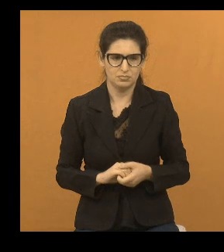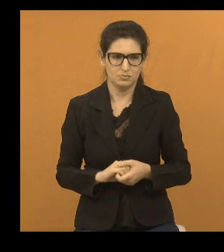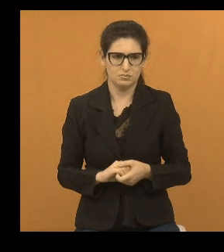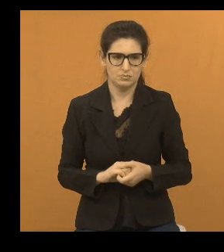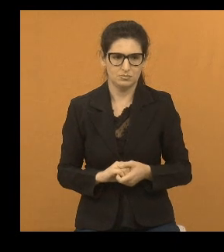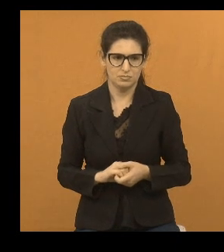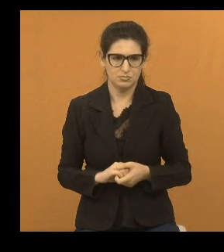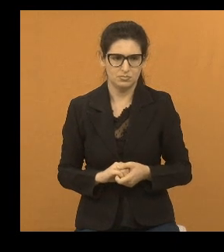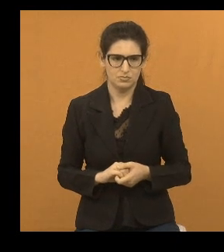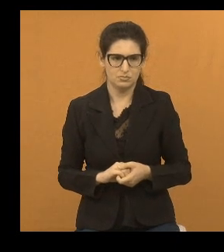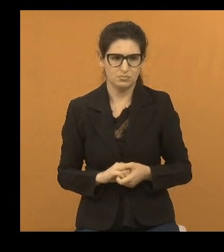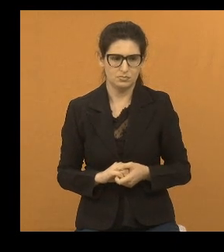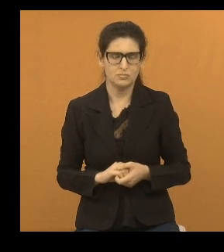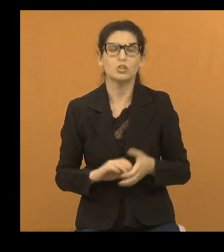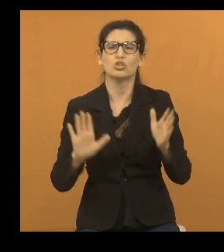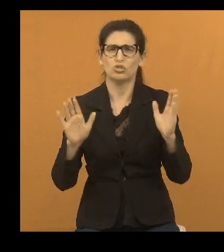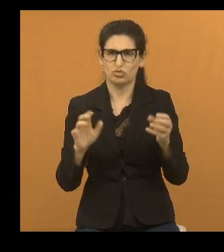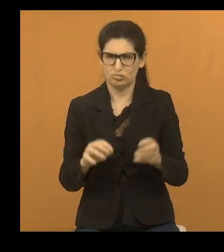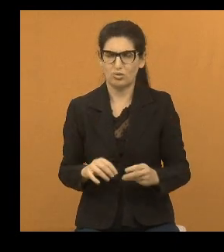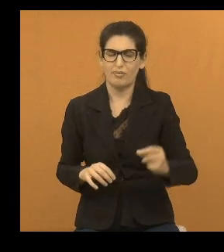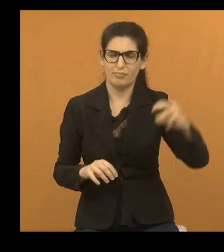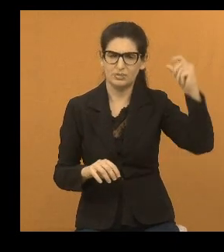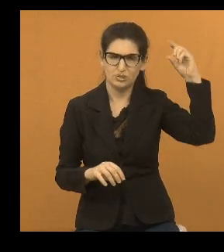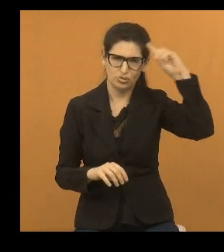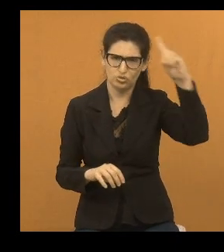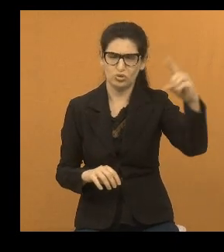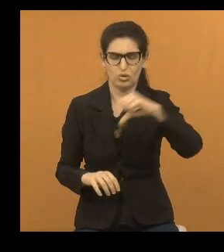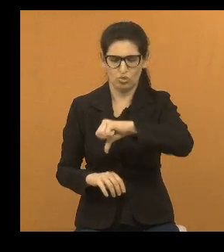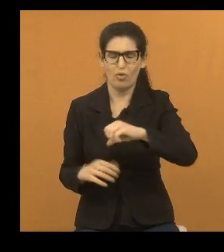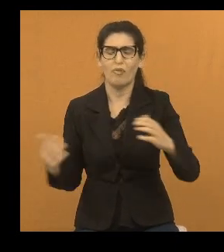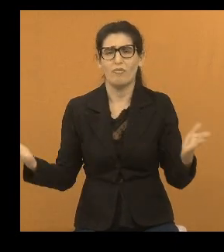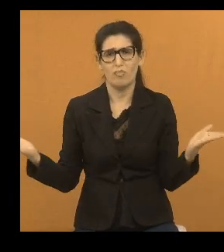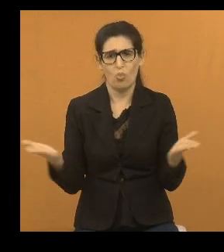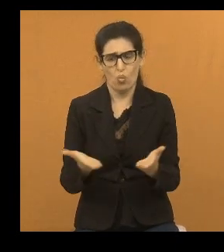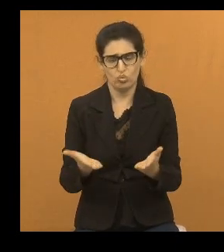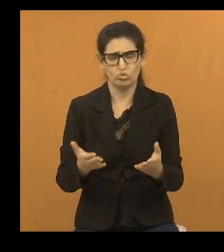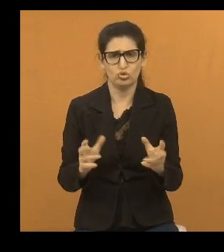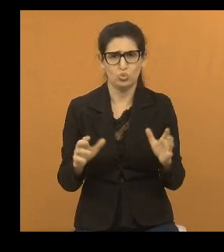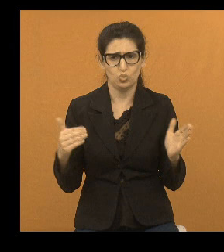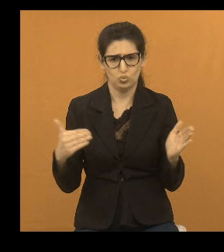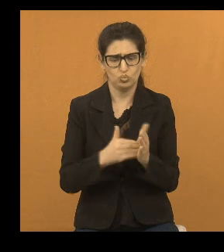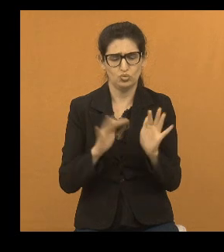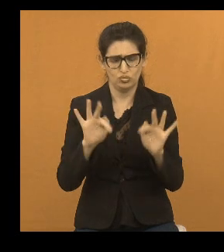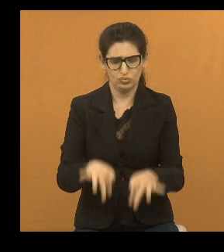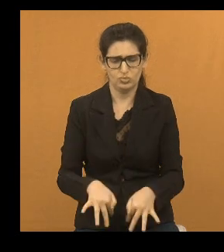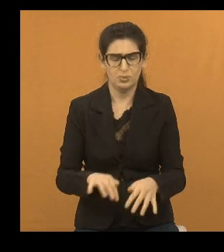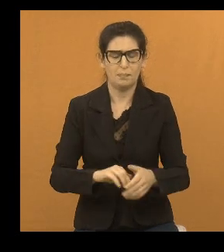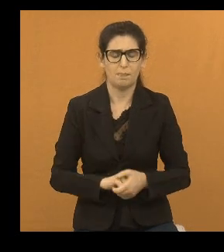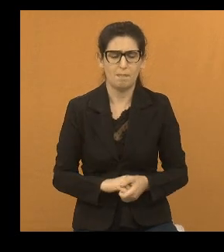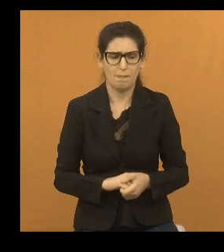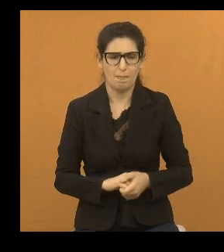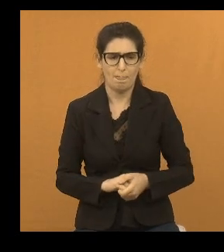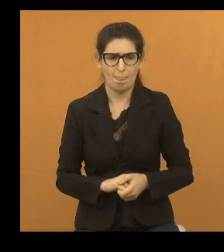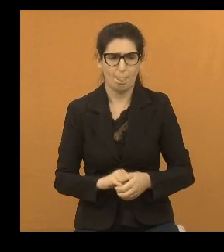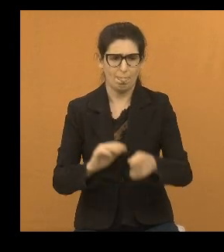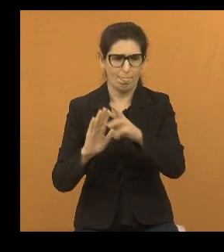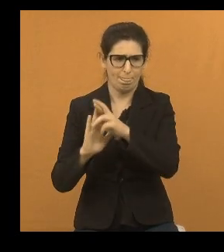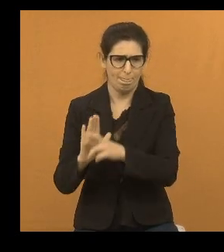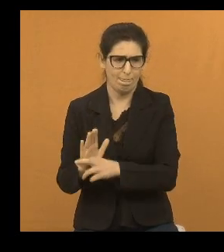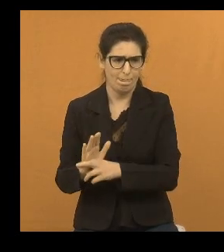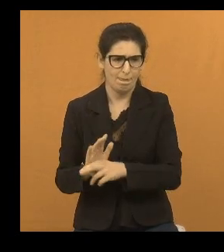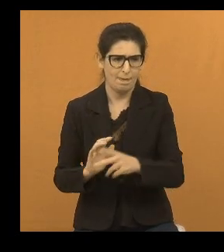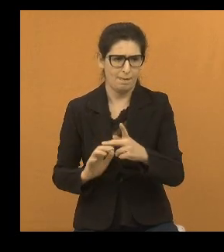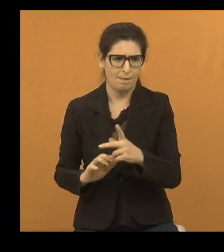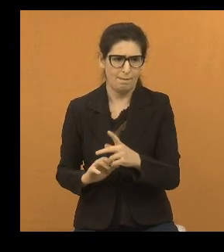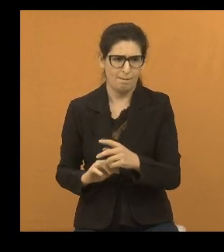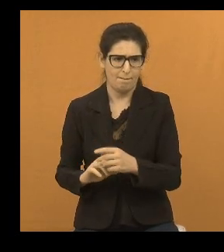estavam acontecendo desde o dia 9, essa é a nossa última, o protocolo no Atende Bem e o e-mail